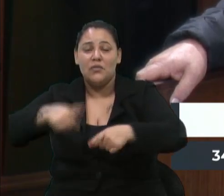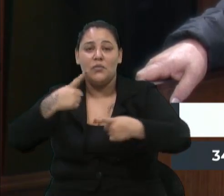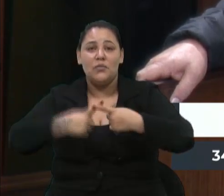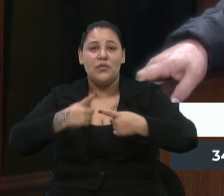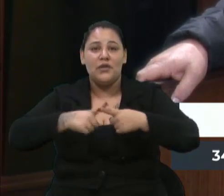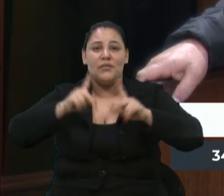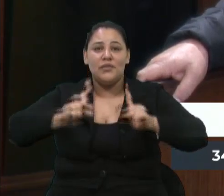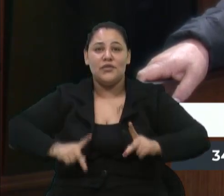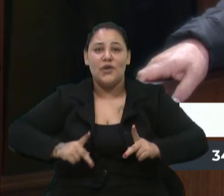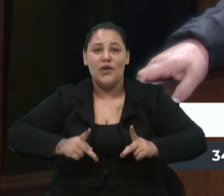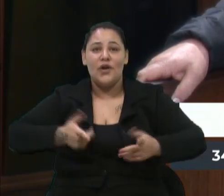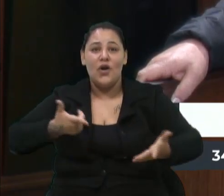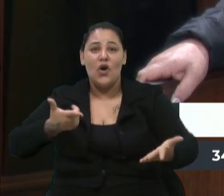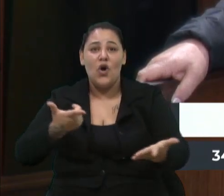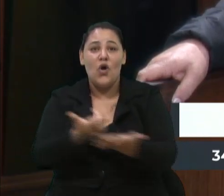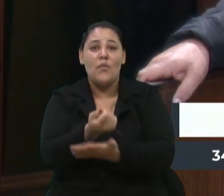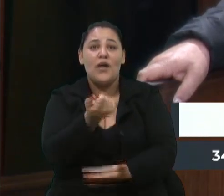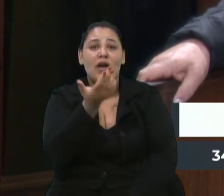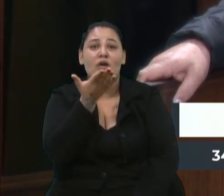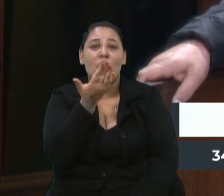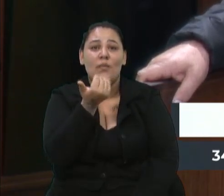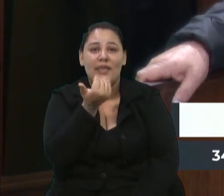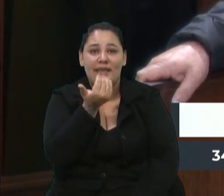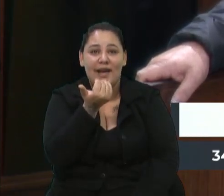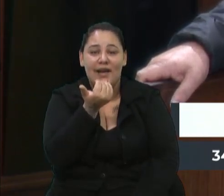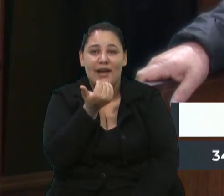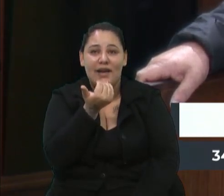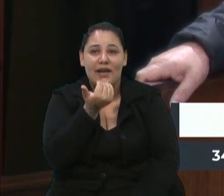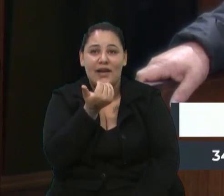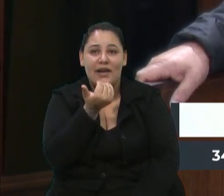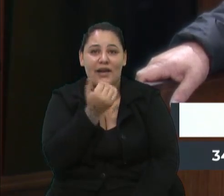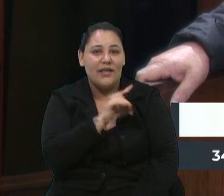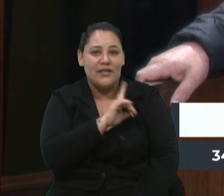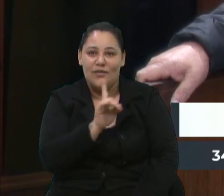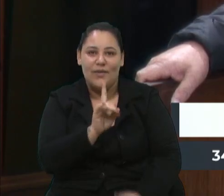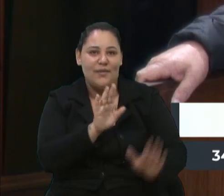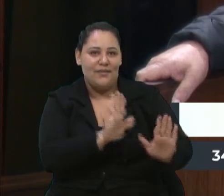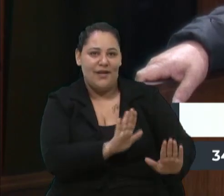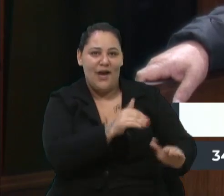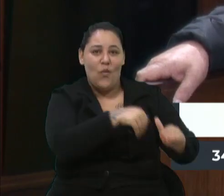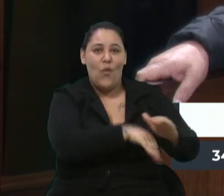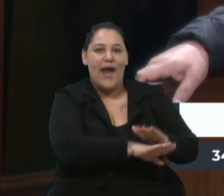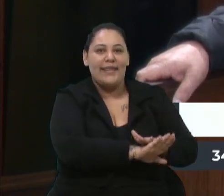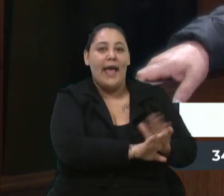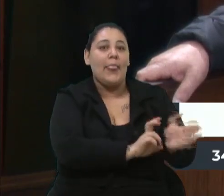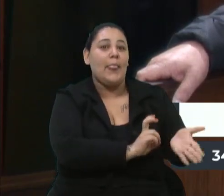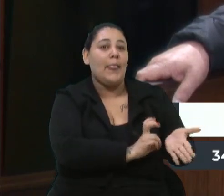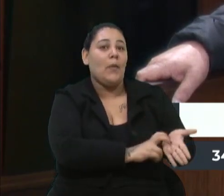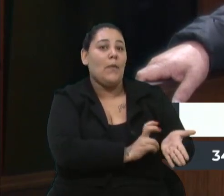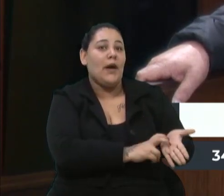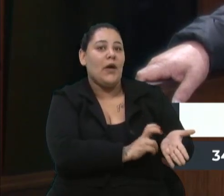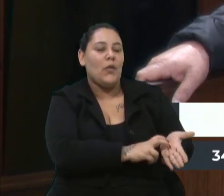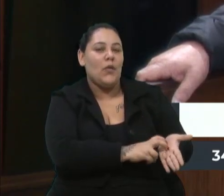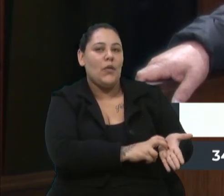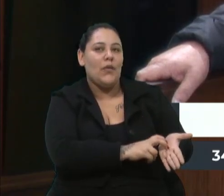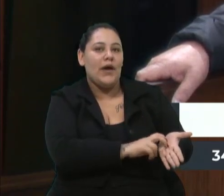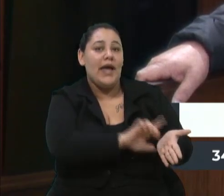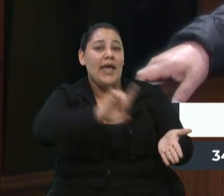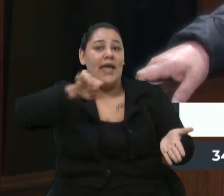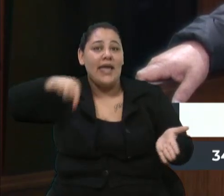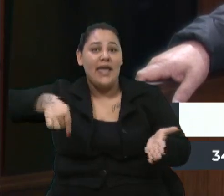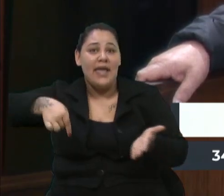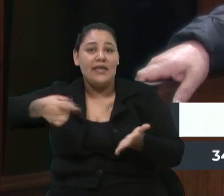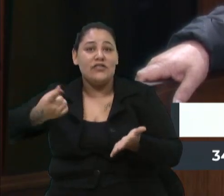alimentação. Não vai ficar para as pessoas botarem na poupança. Esse dinheiro é um dinheiro que gira. É um